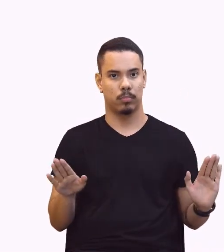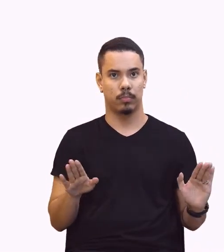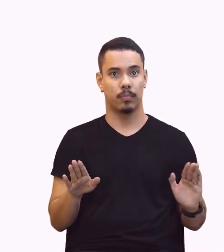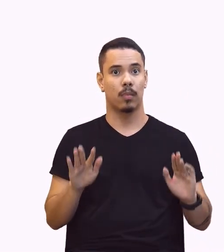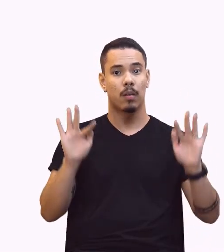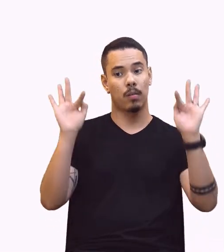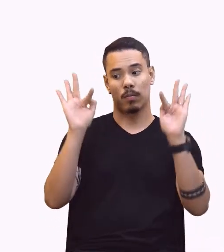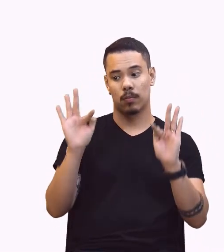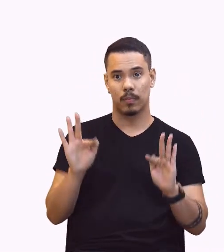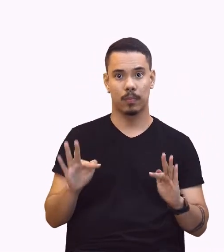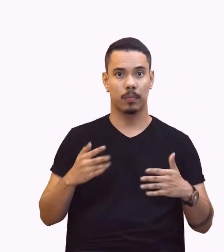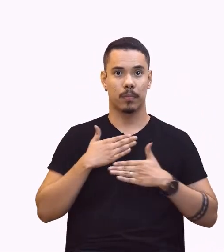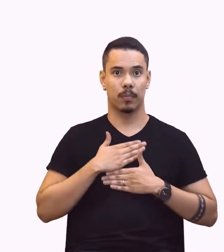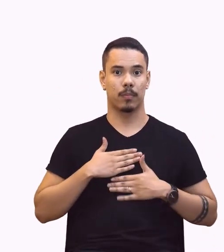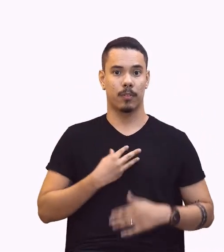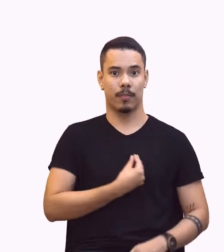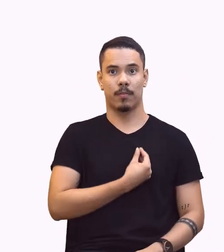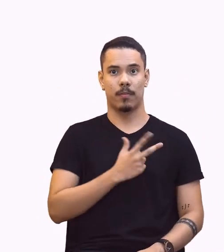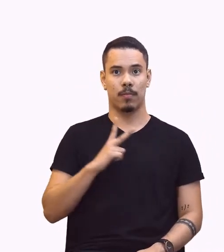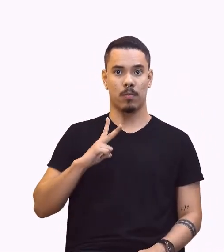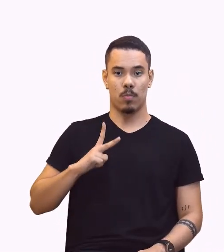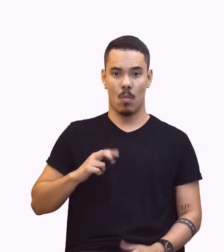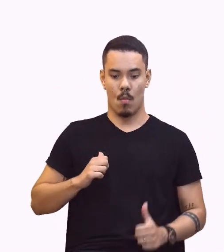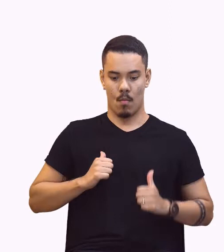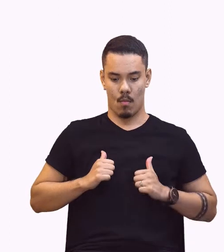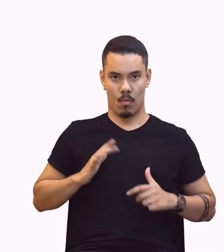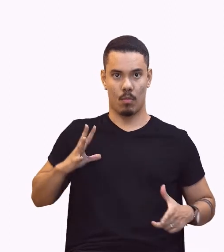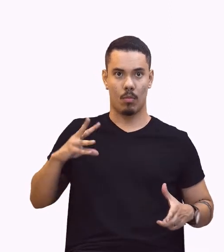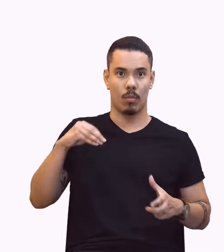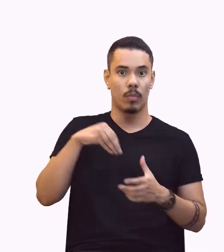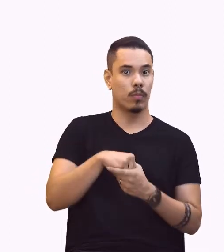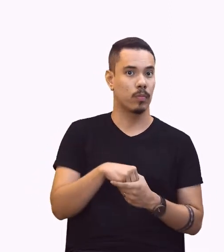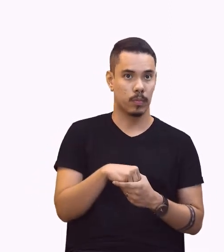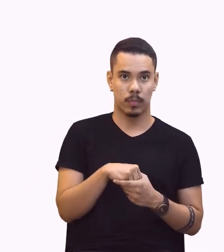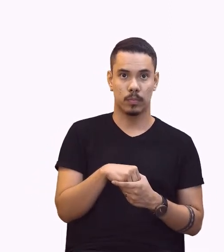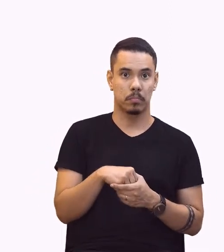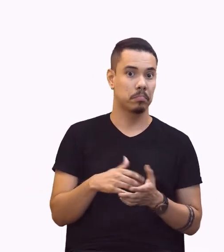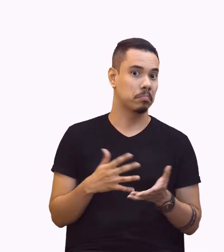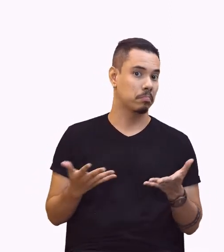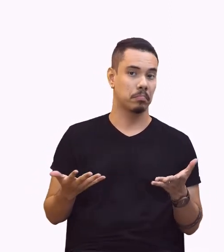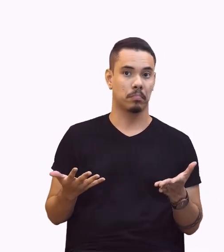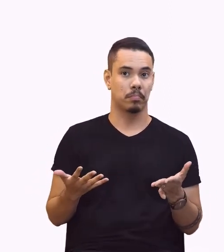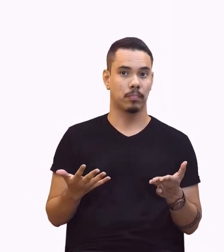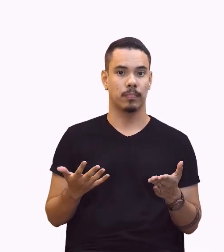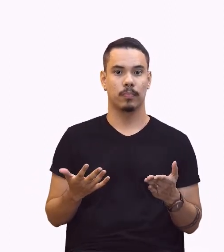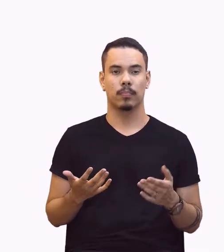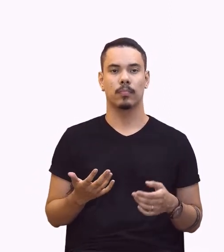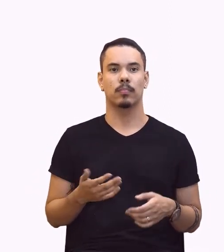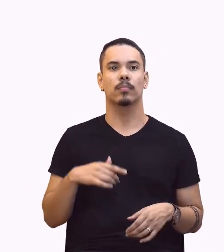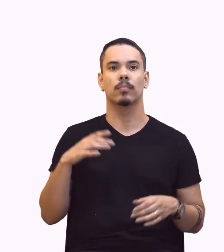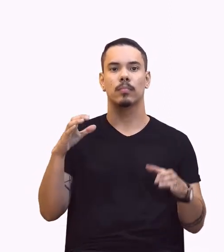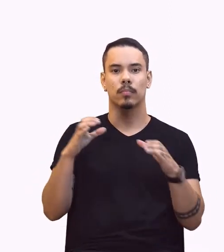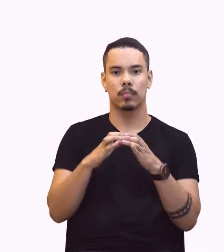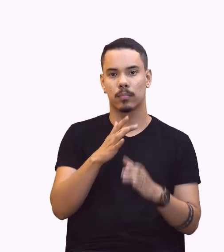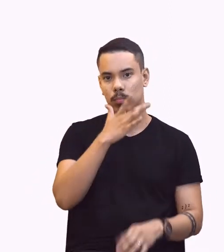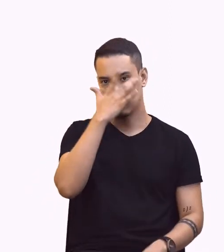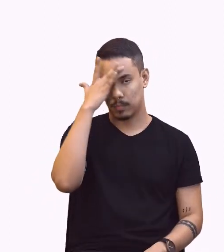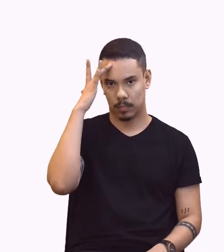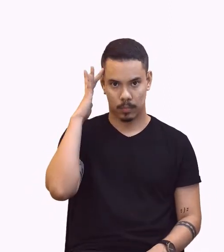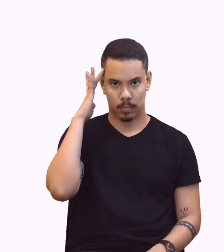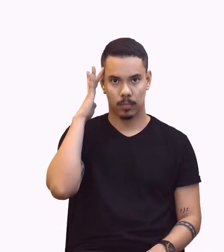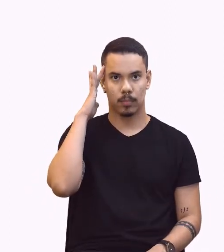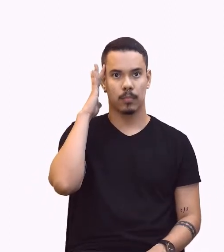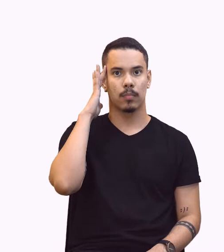Felicidade e prazer da vida oculta e moderada dentro do epicurismo. Os epicuristas, assim como nós